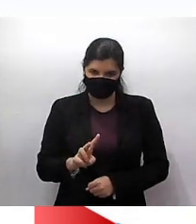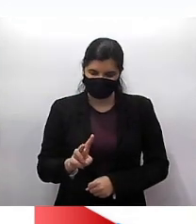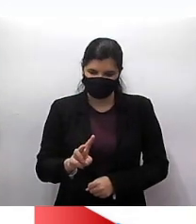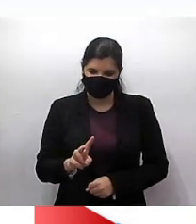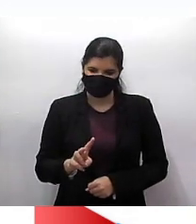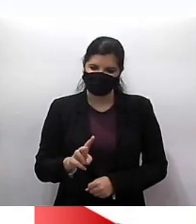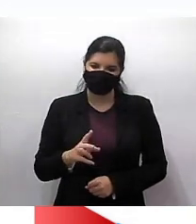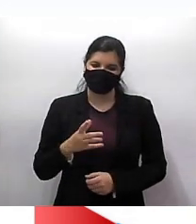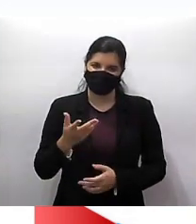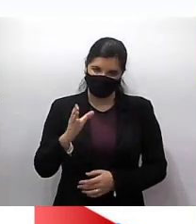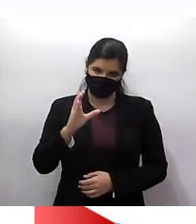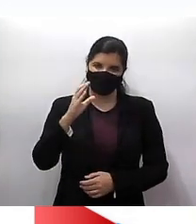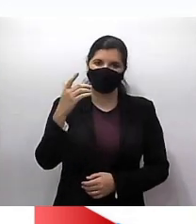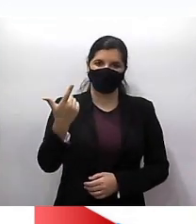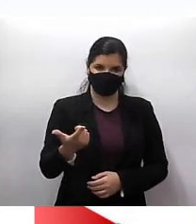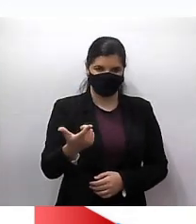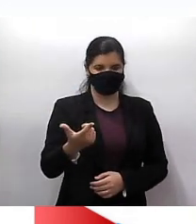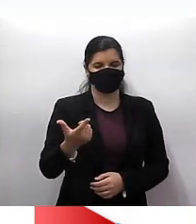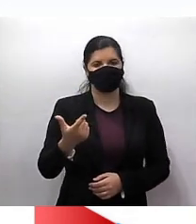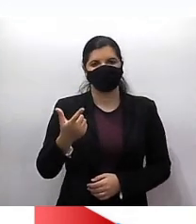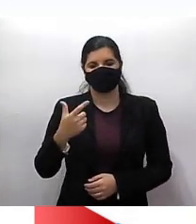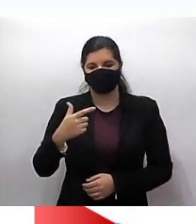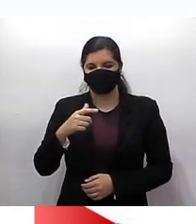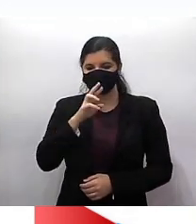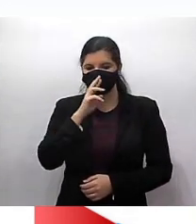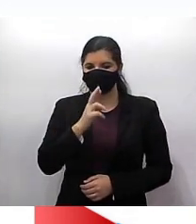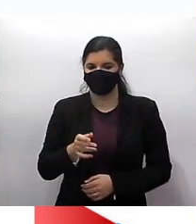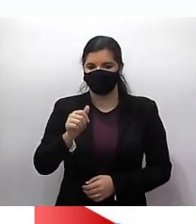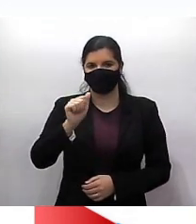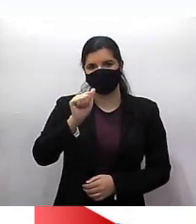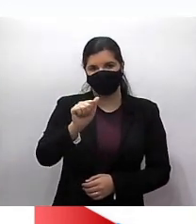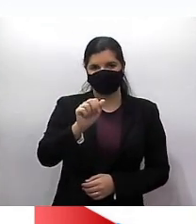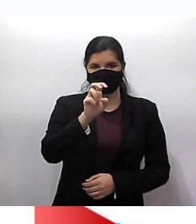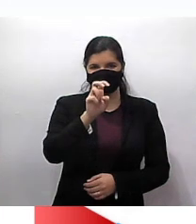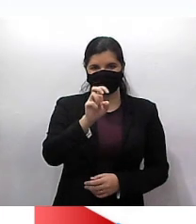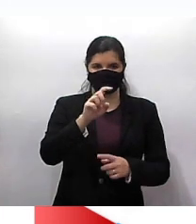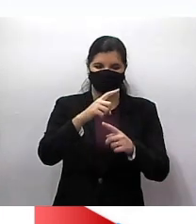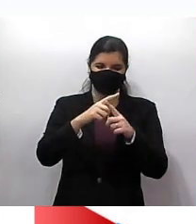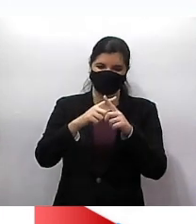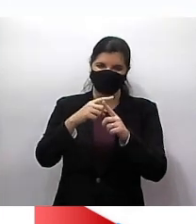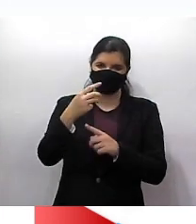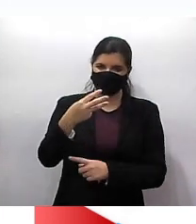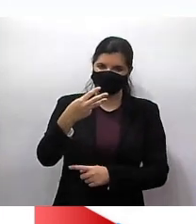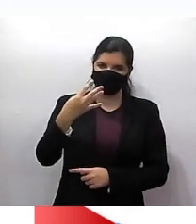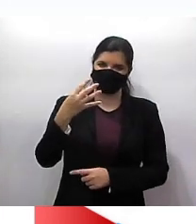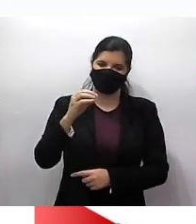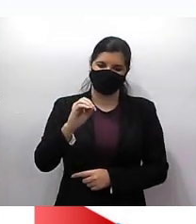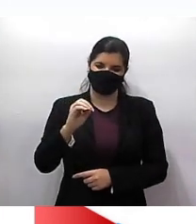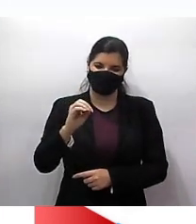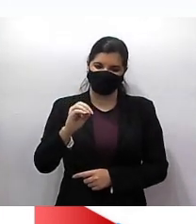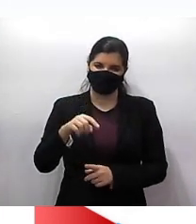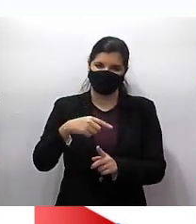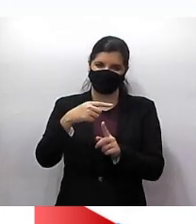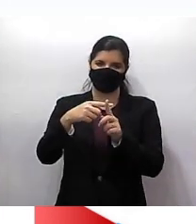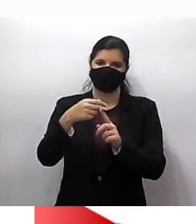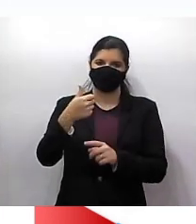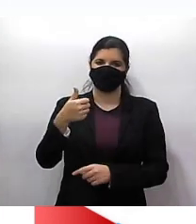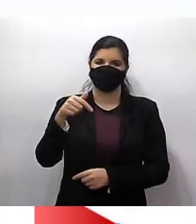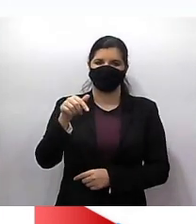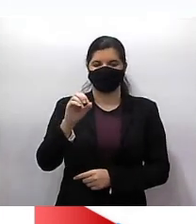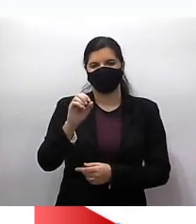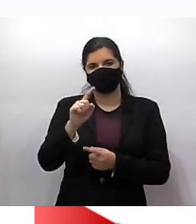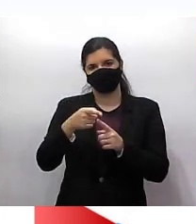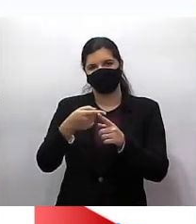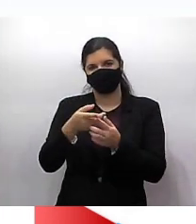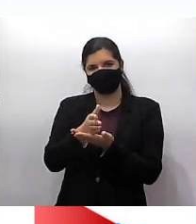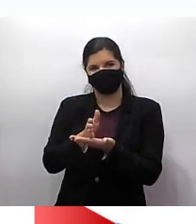meia, é claro que eu vou ter na alternativa A 5 vezes 340 mais a